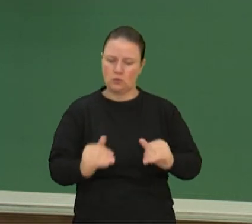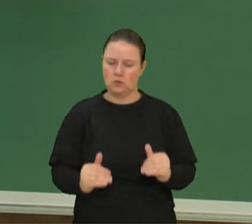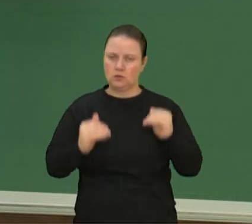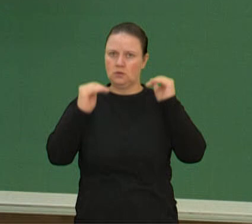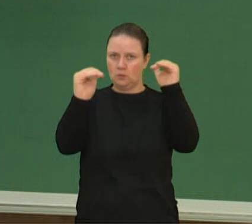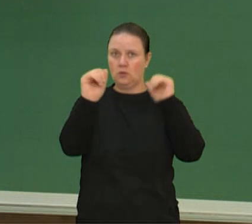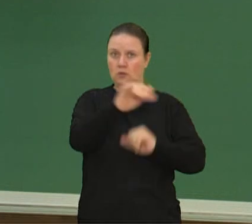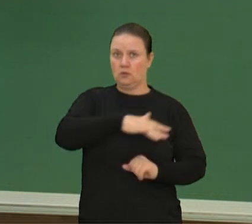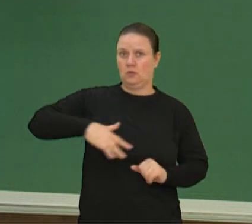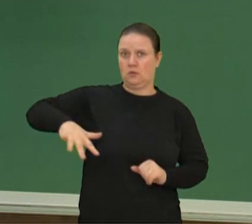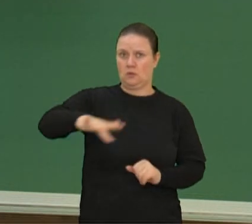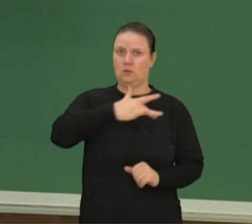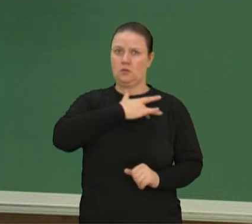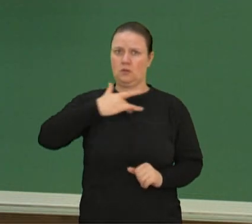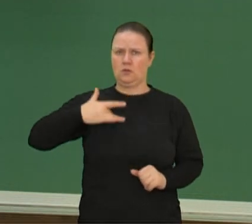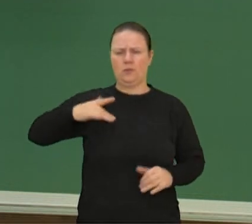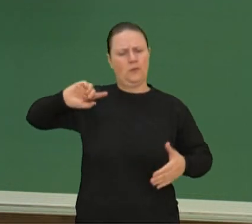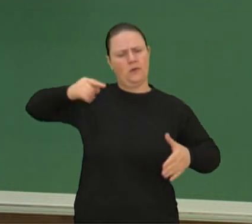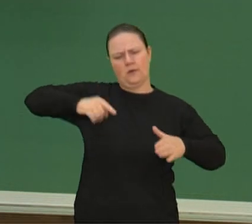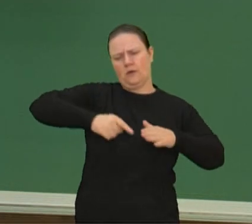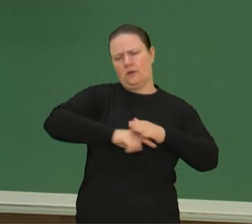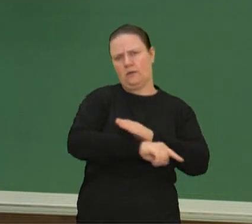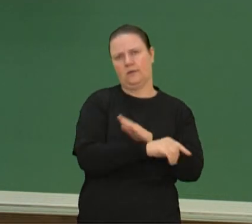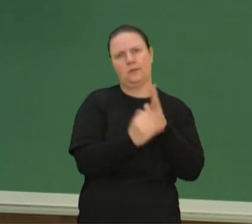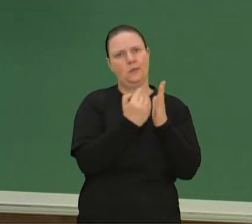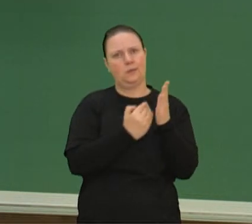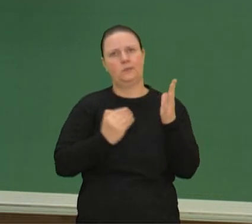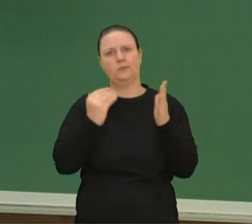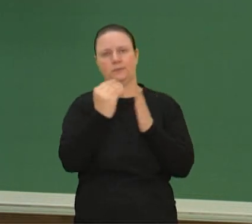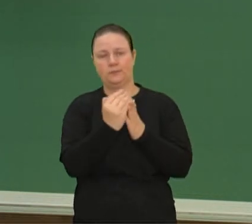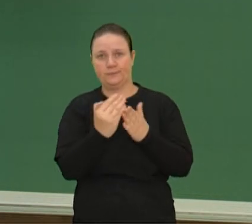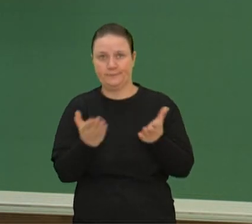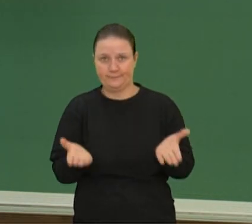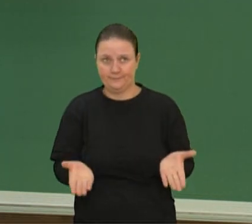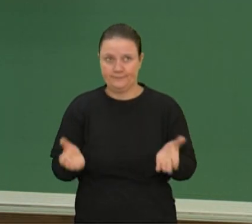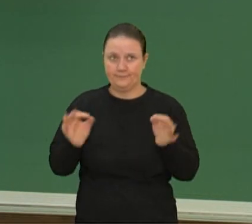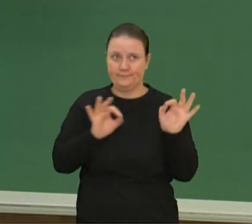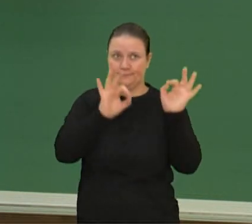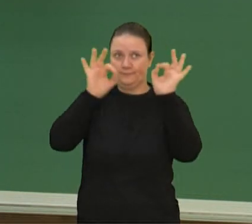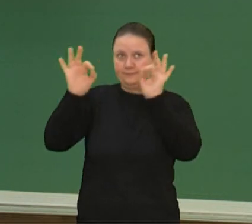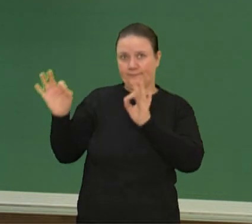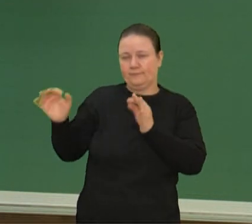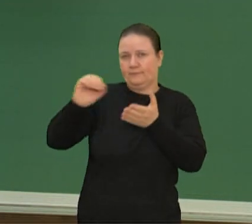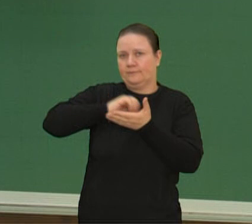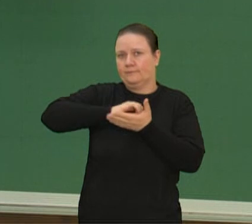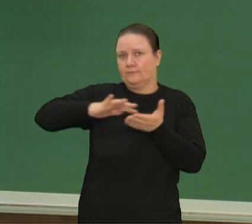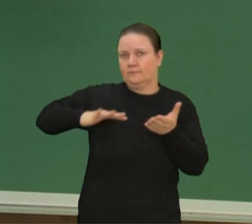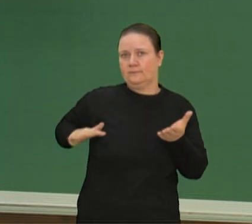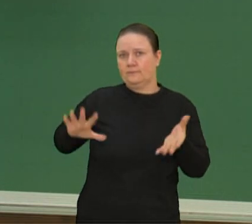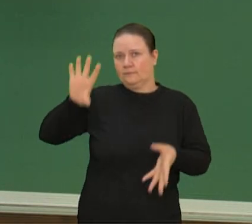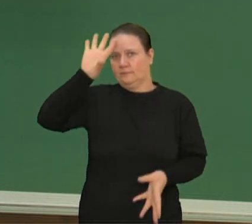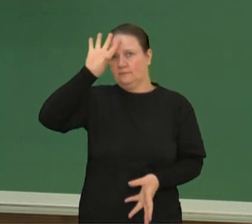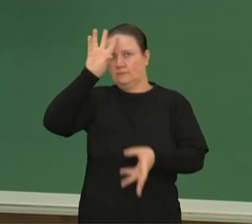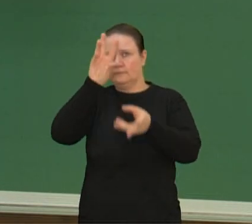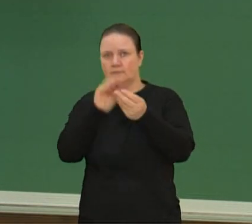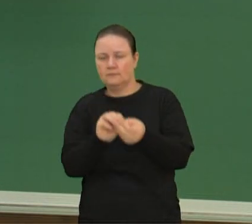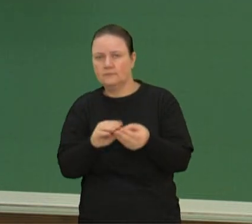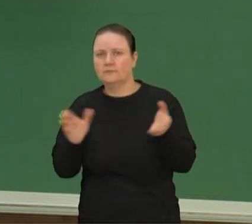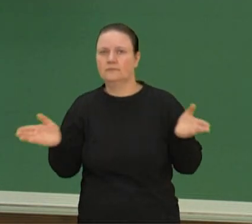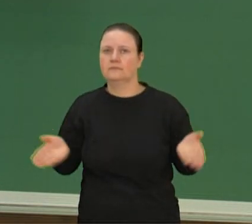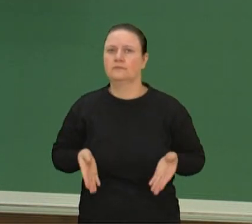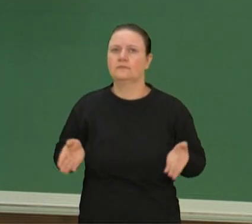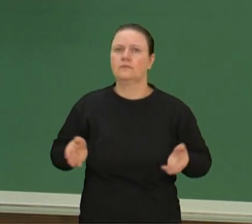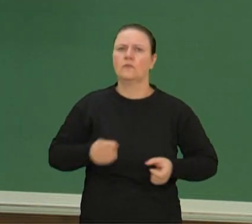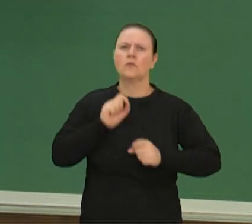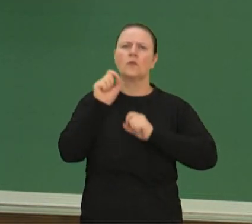você vai ter um aprofundamento maior. Vamos então fazer uma atividade de revisão. Me acompanhe. Quais